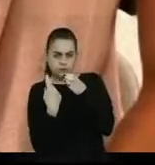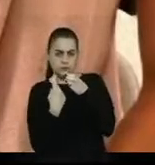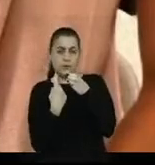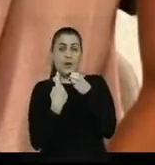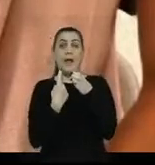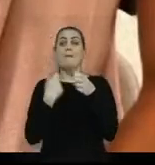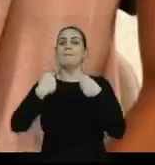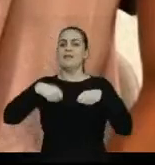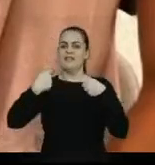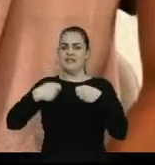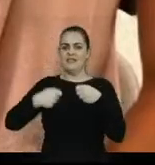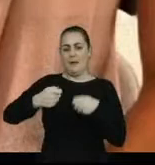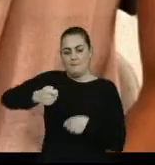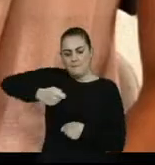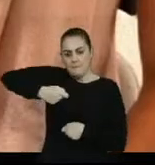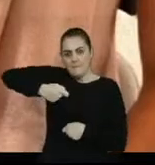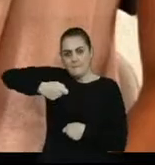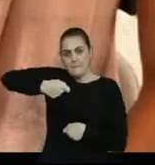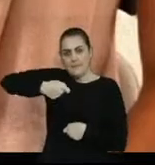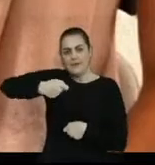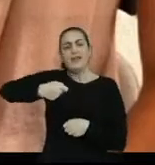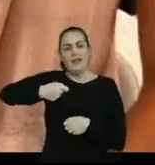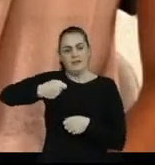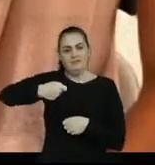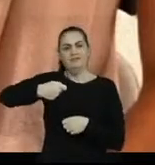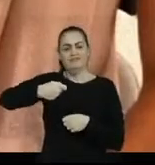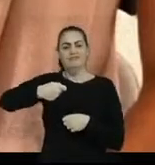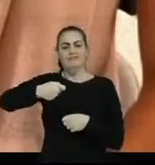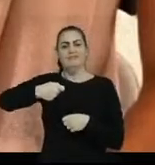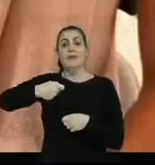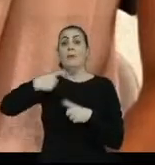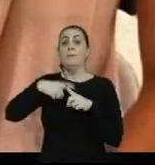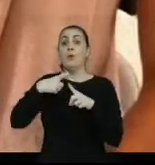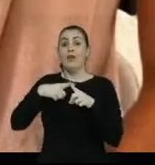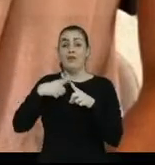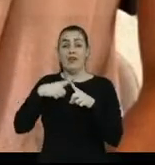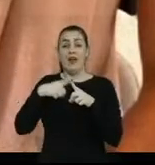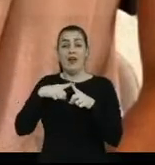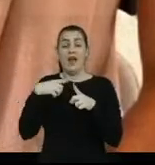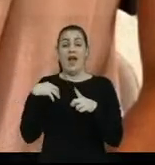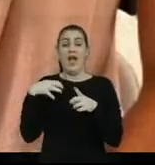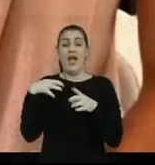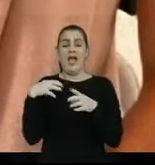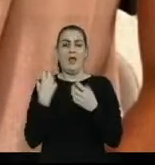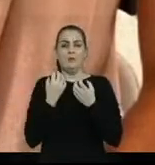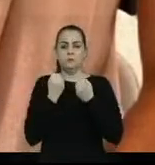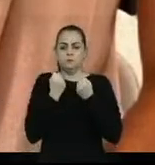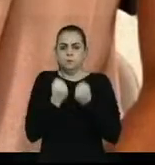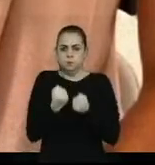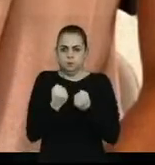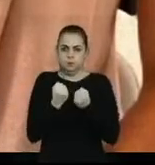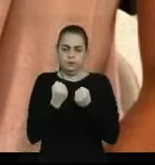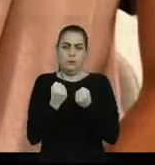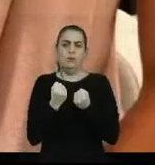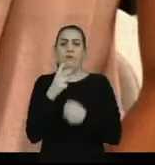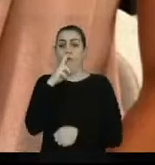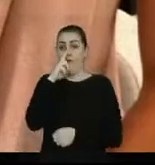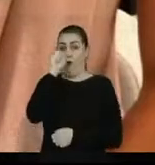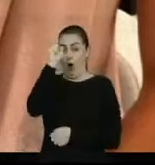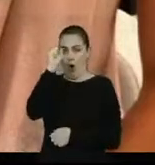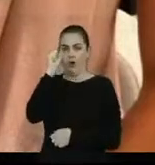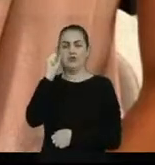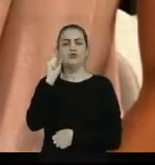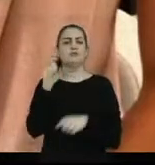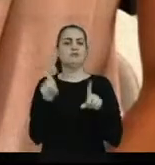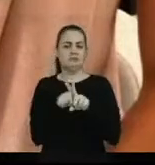grosso. Mas, claro, se você consome 2 horas e meia a 3 horas antes do exercício, dá tempo de você digerir aquilo dali. Então,